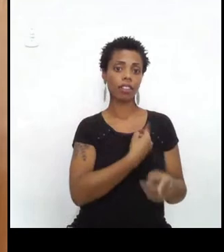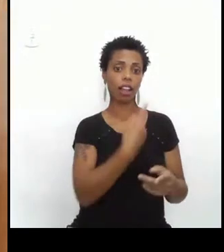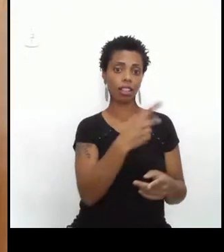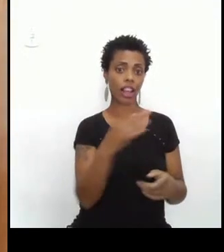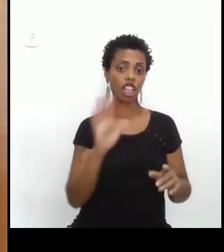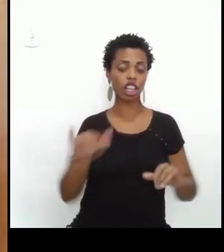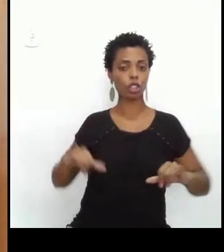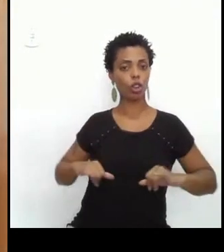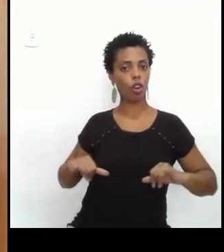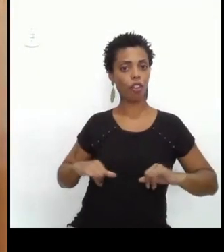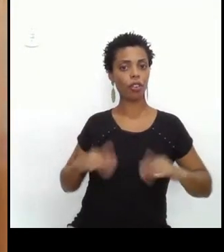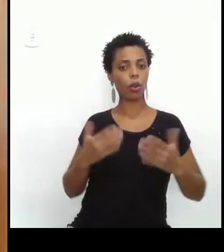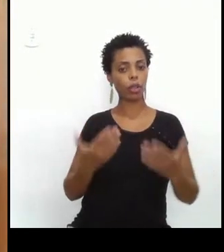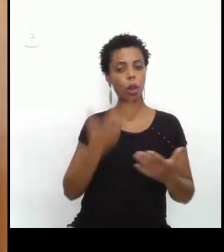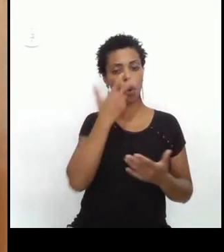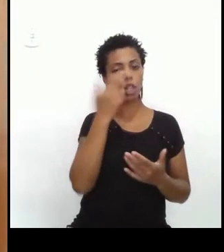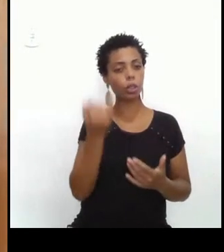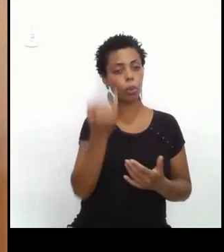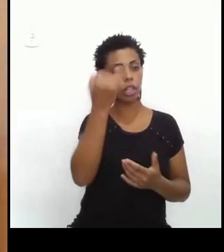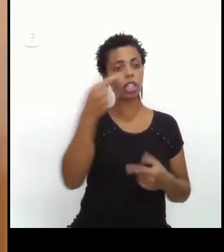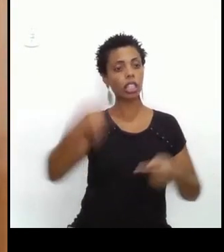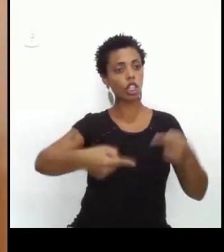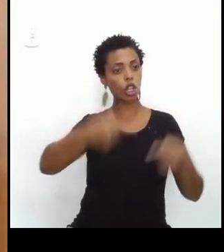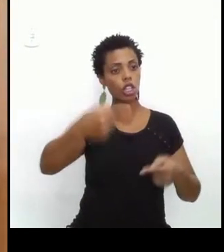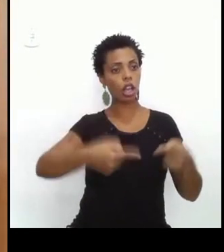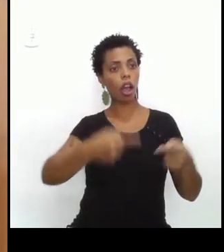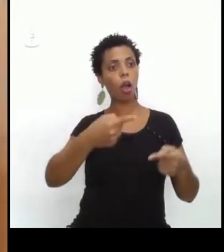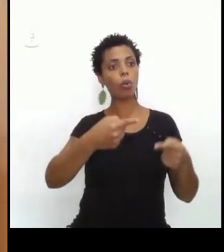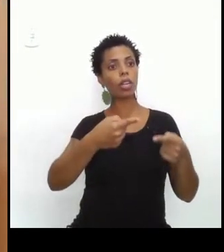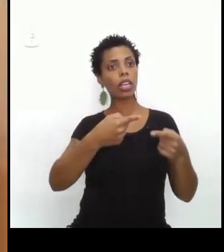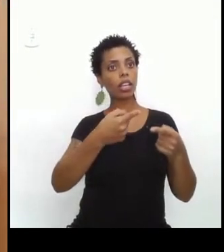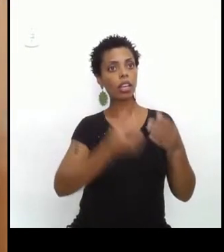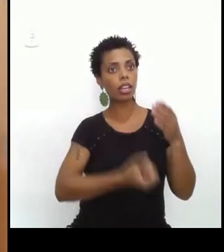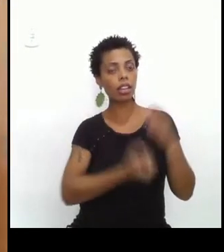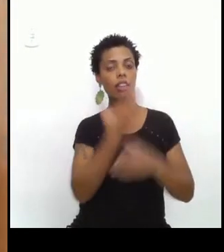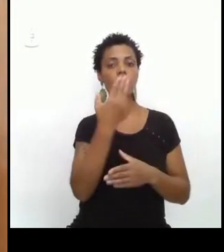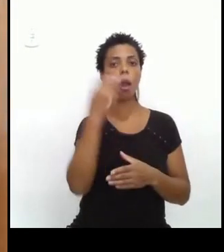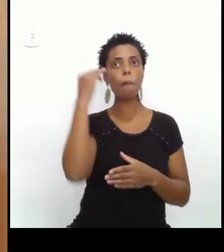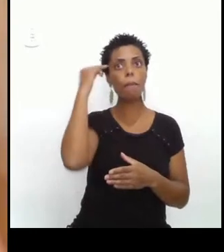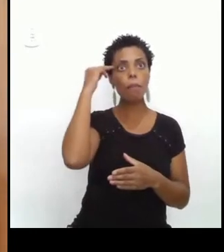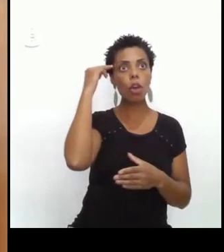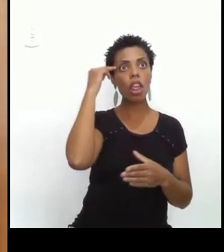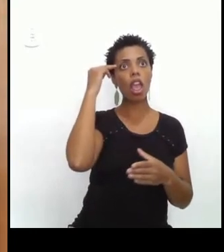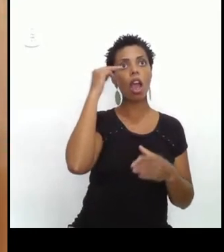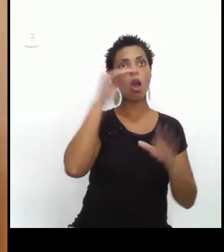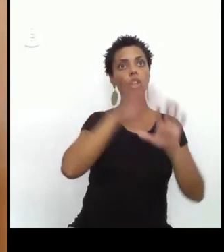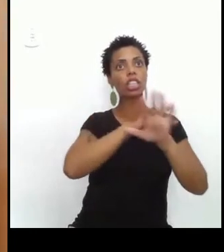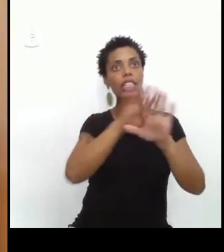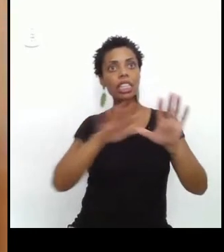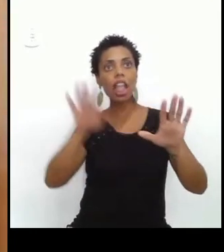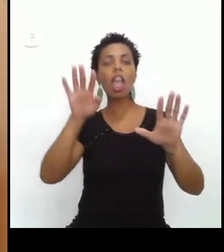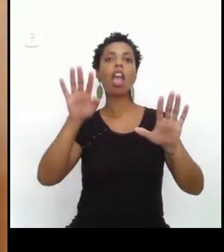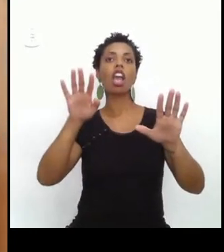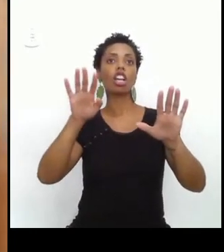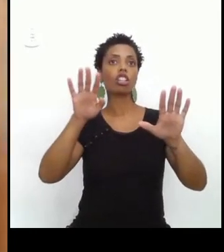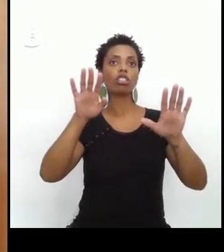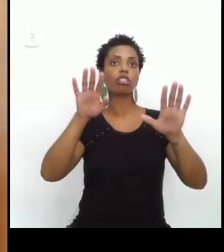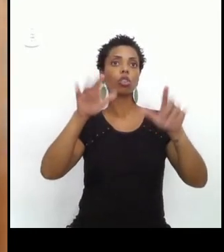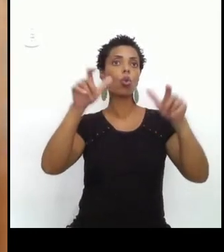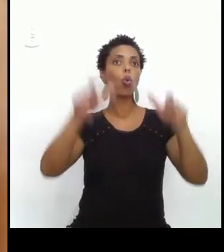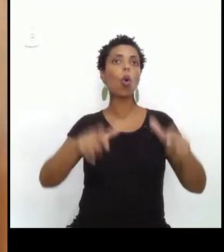Memorial é excelente a senhora havia alcançado pelo e eu só por agora